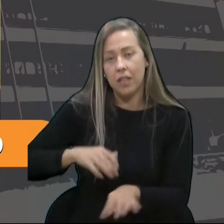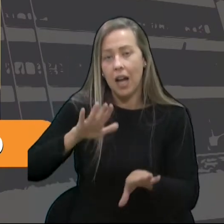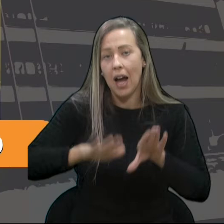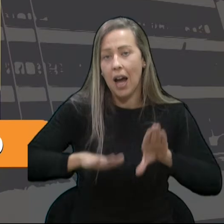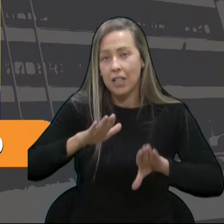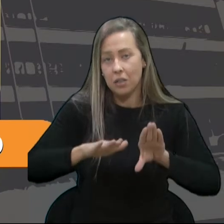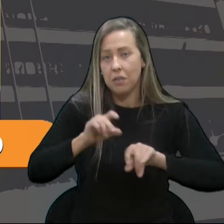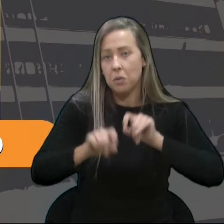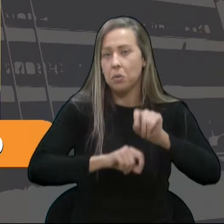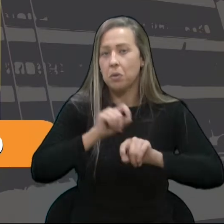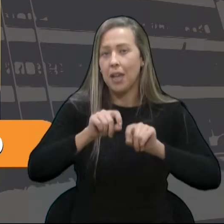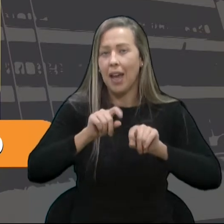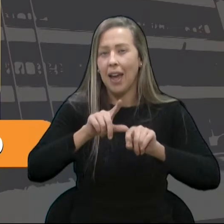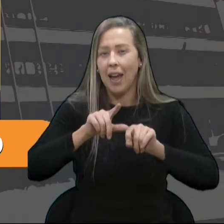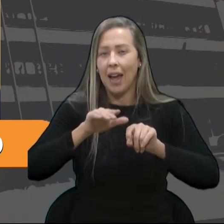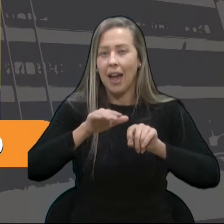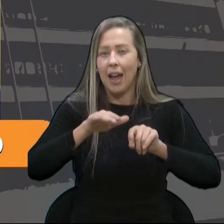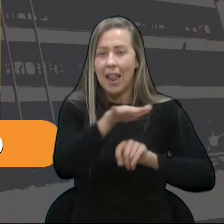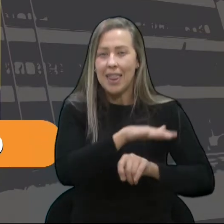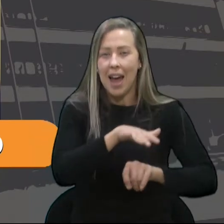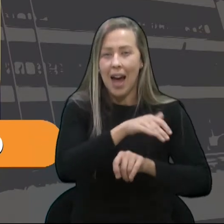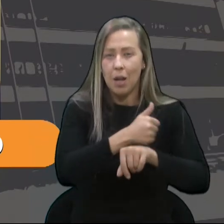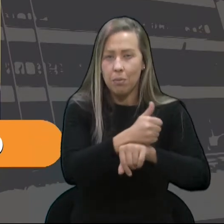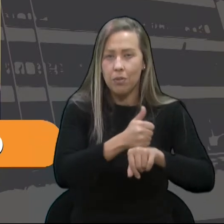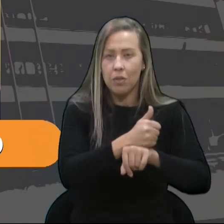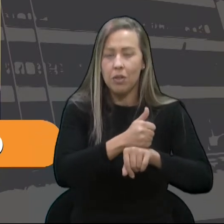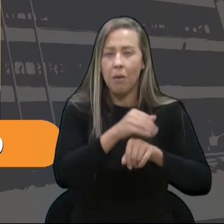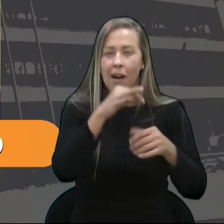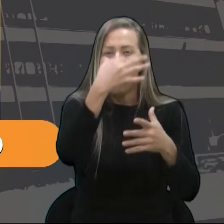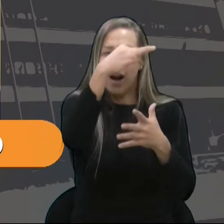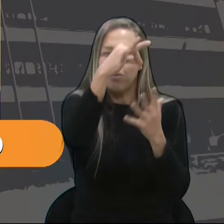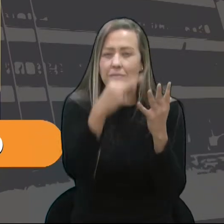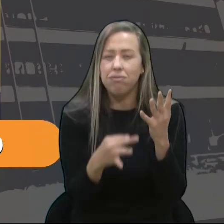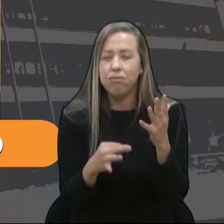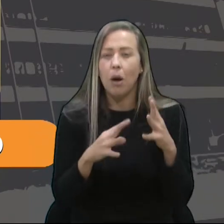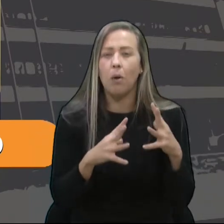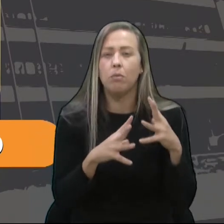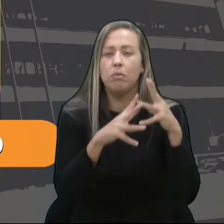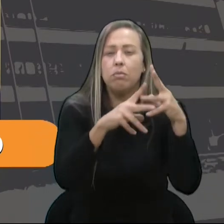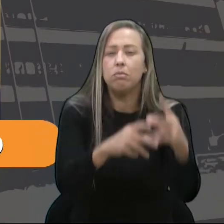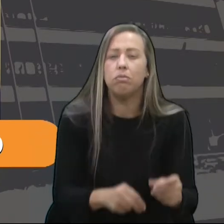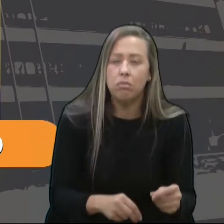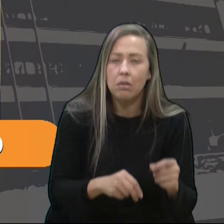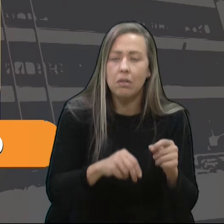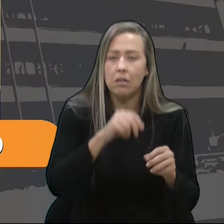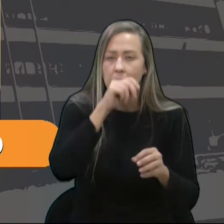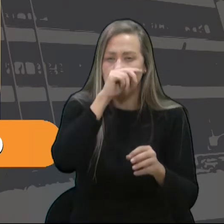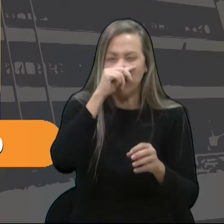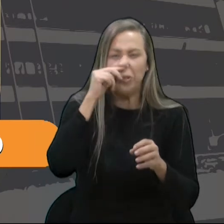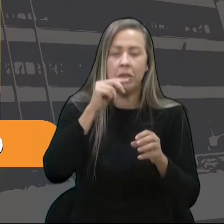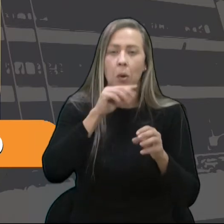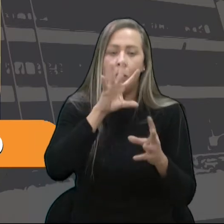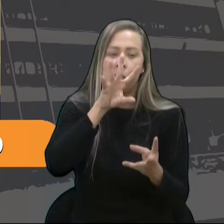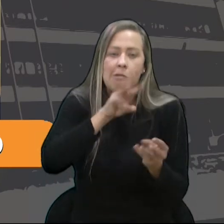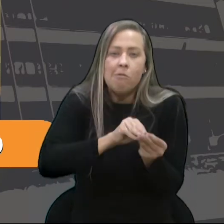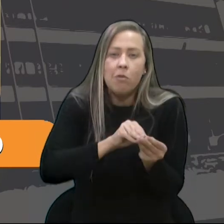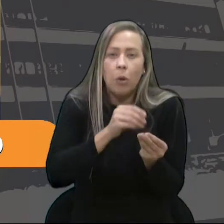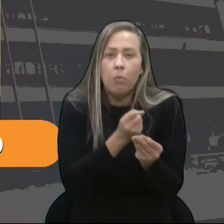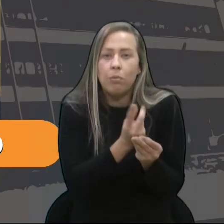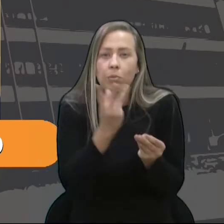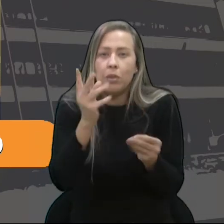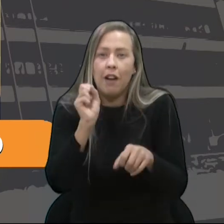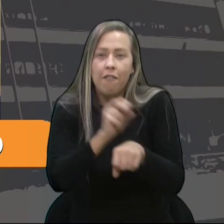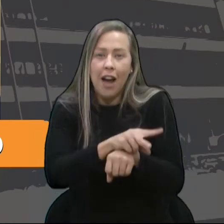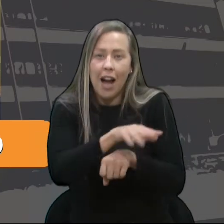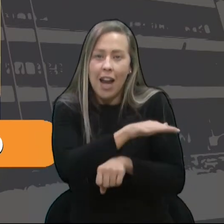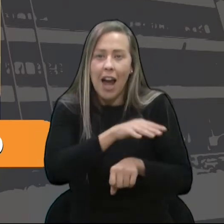o fato das redações serem muito enxutas, o fato de terem suprimido muitas vagas no